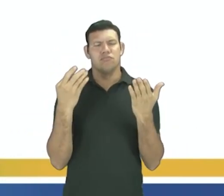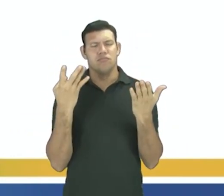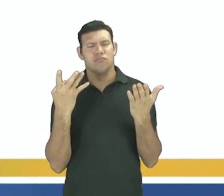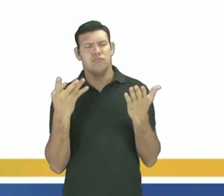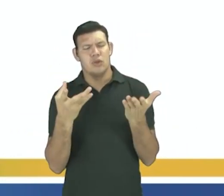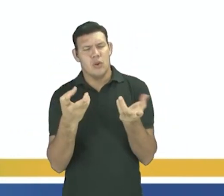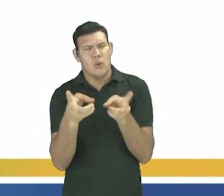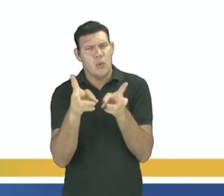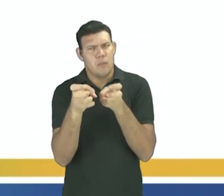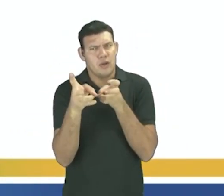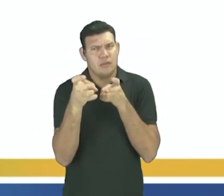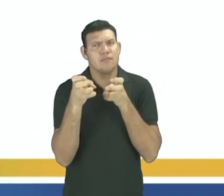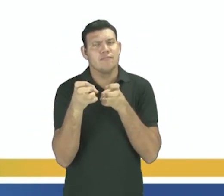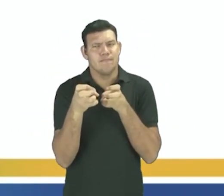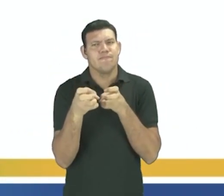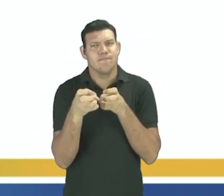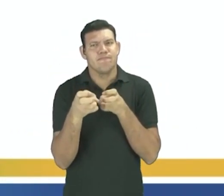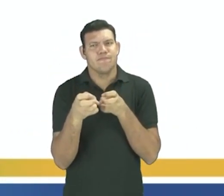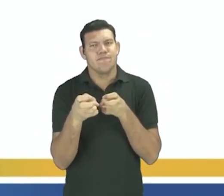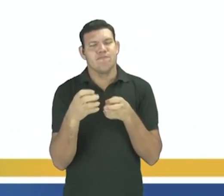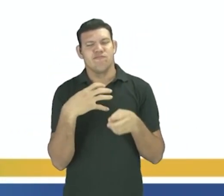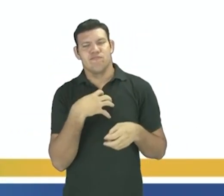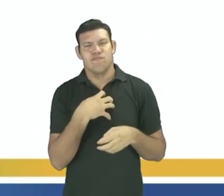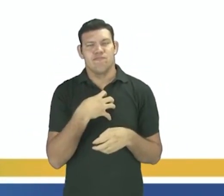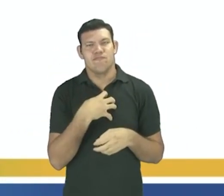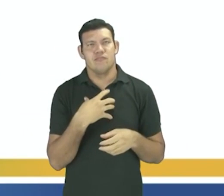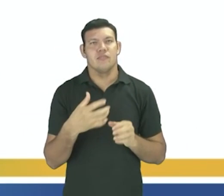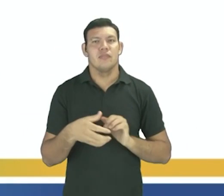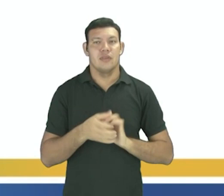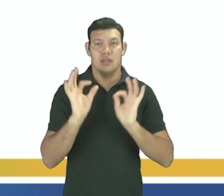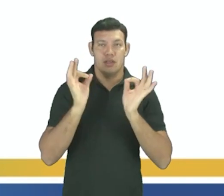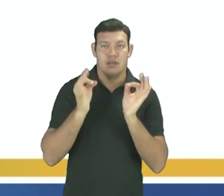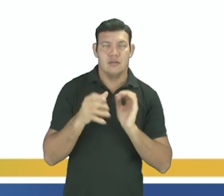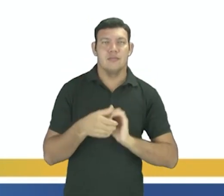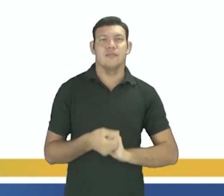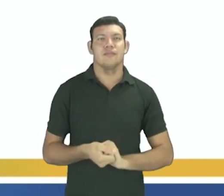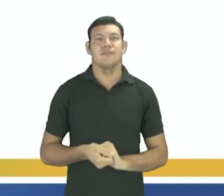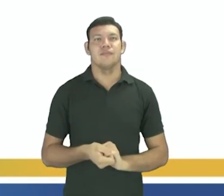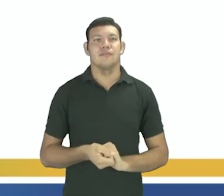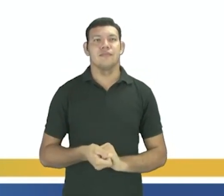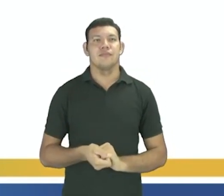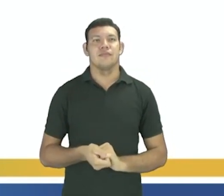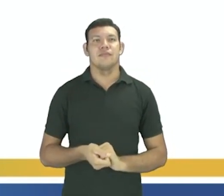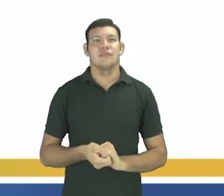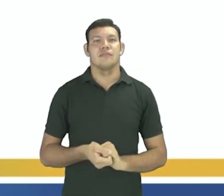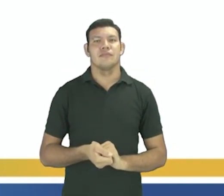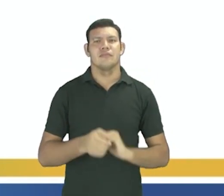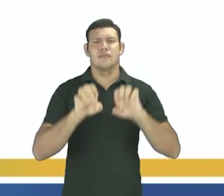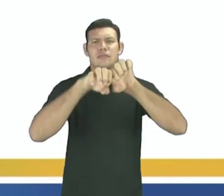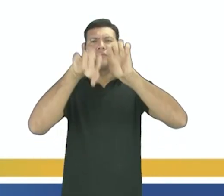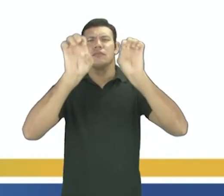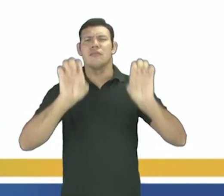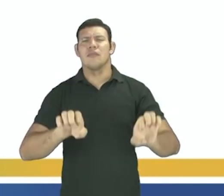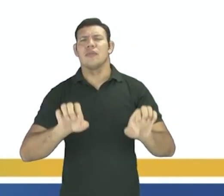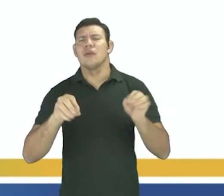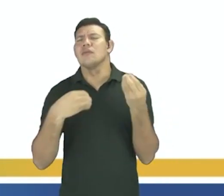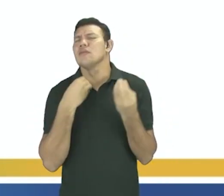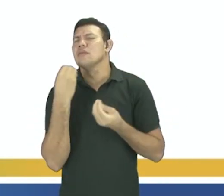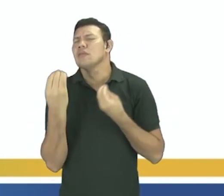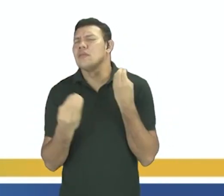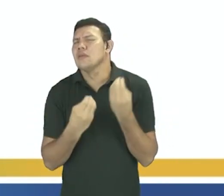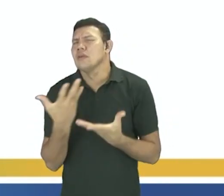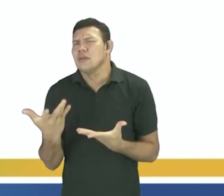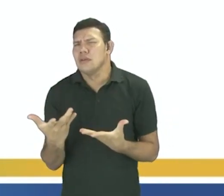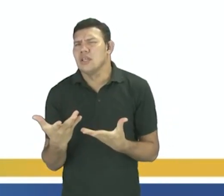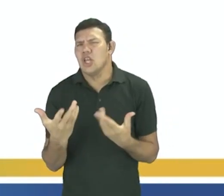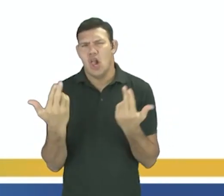da sociedade, causa, entre outras coisas. Certinho? Como essa estrutura, professora, é igual da carta